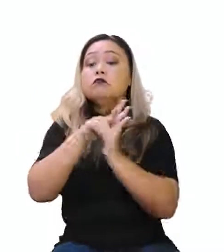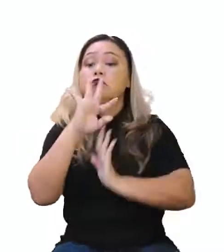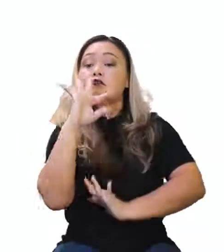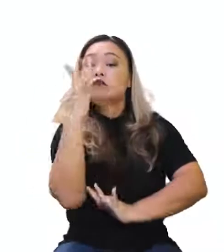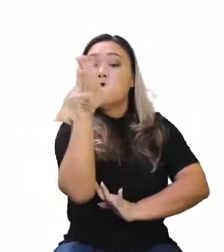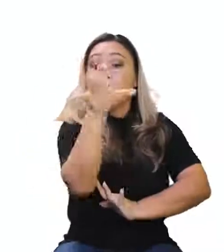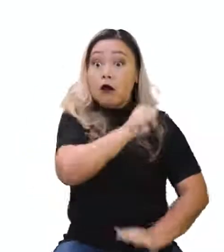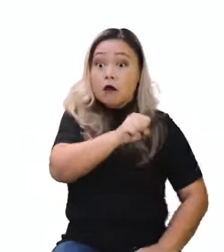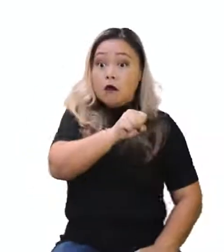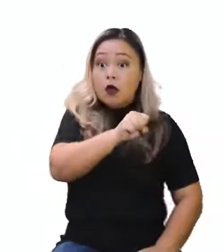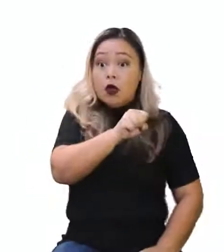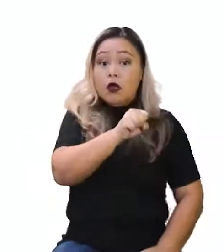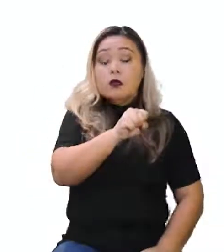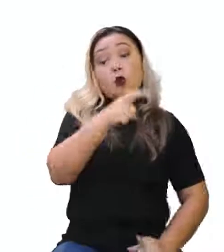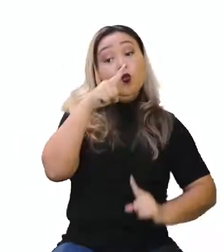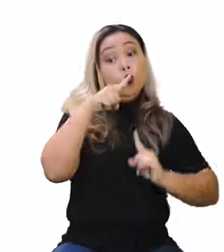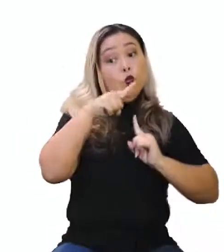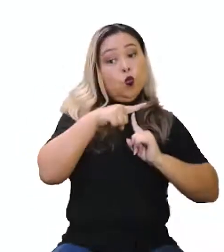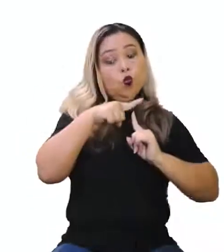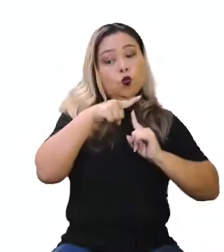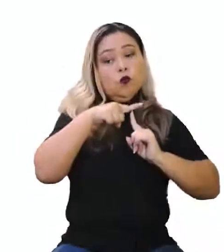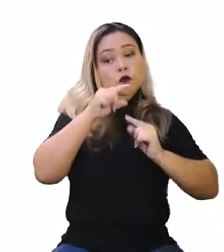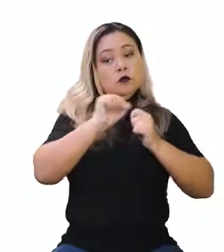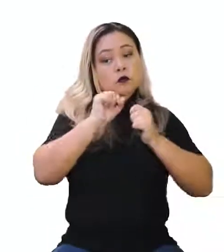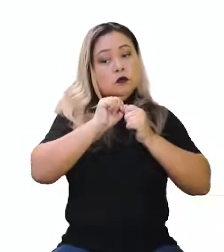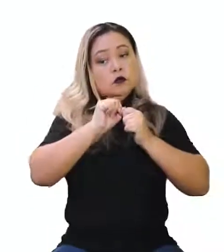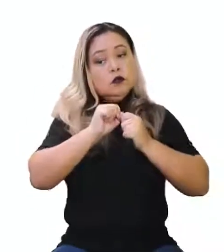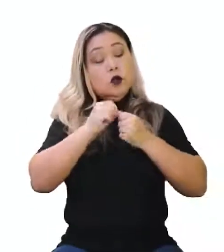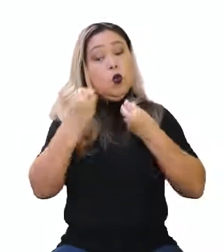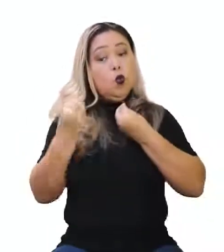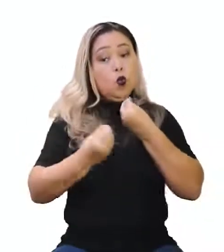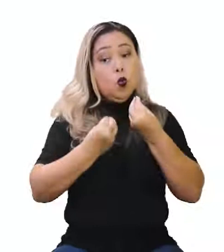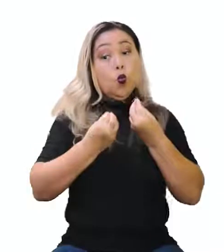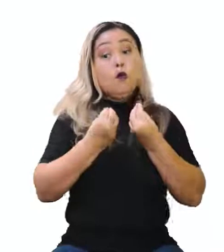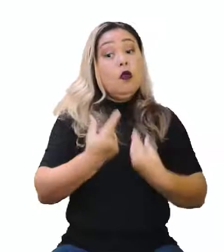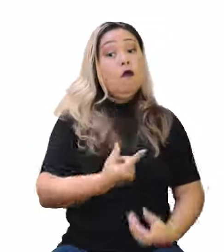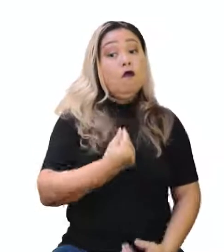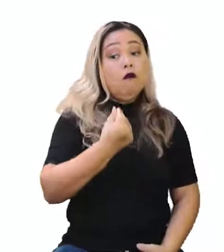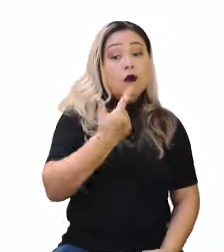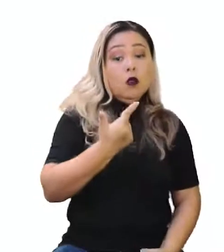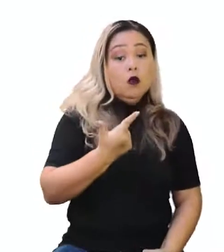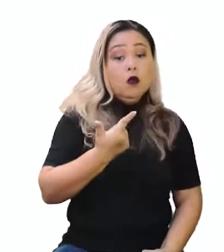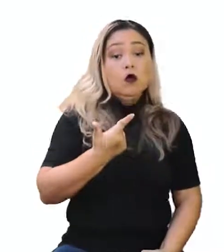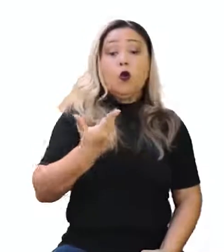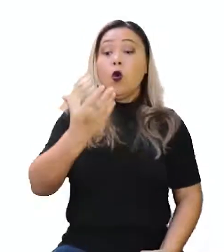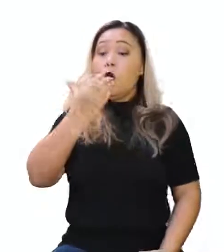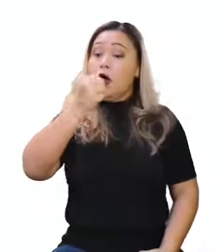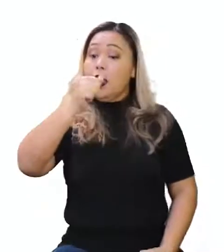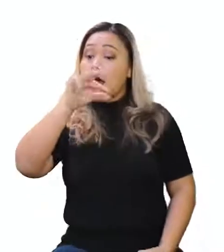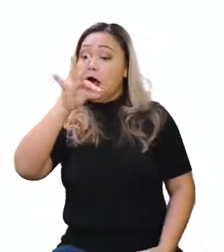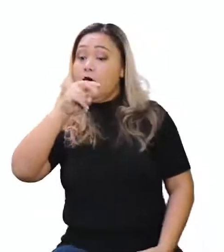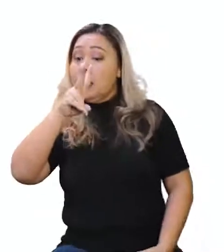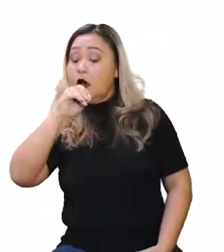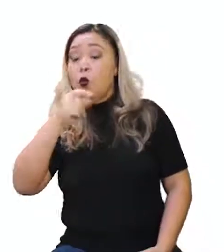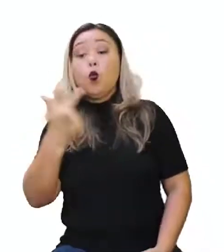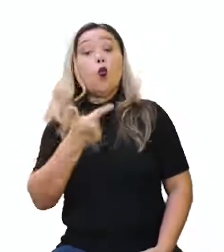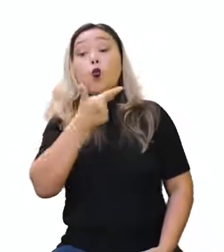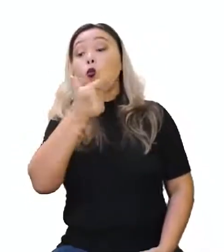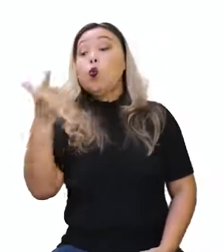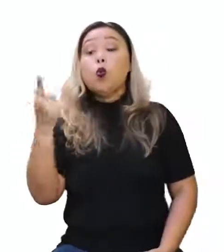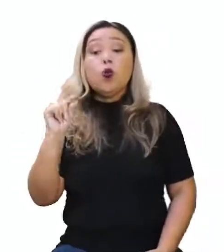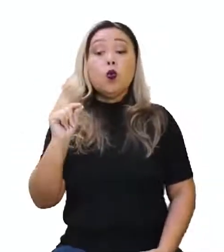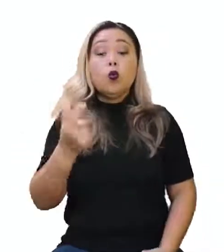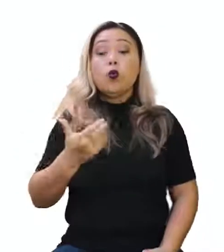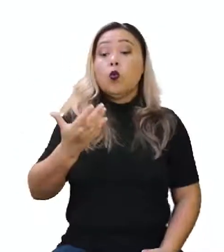tem um tipo de atitude e tem um valor. Cativo já tem outro valor.